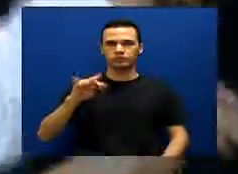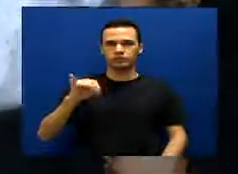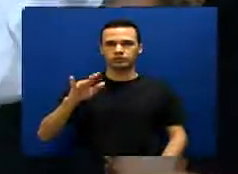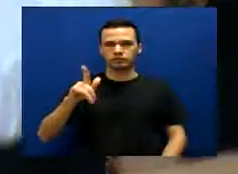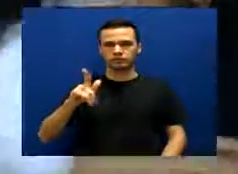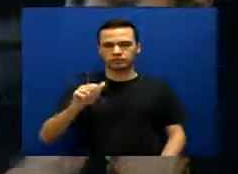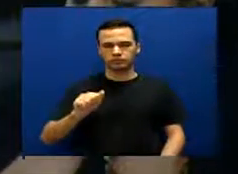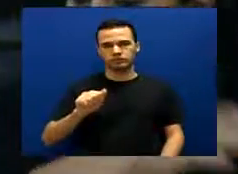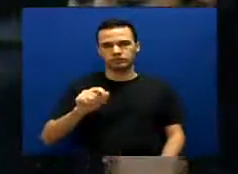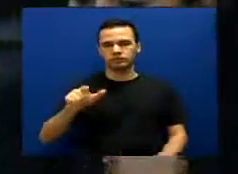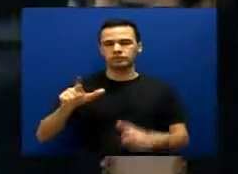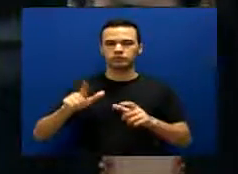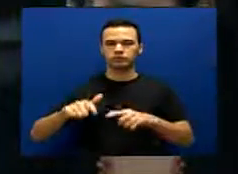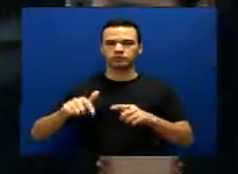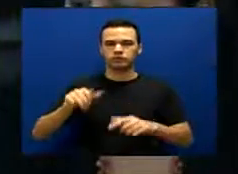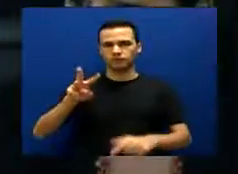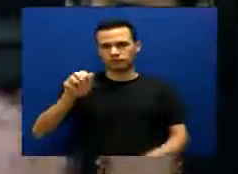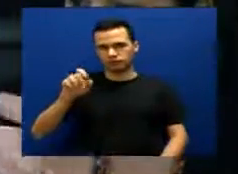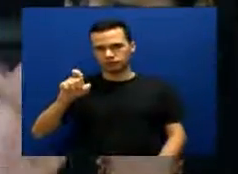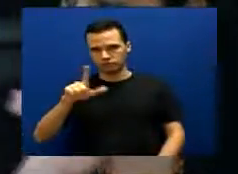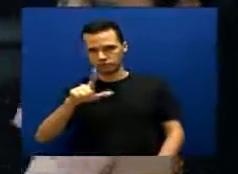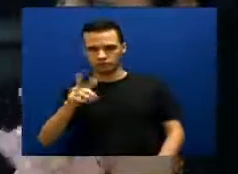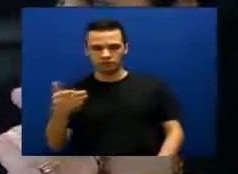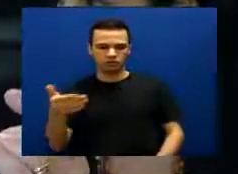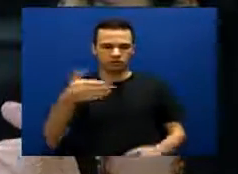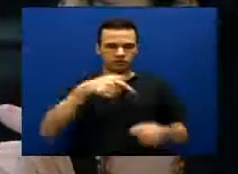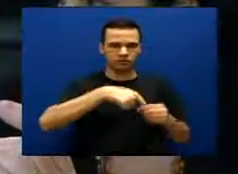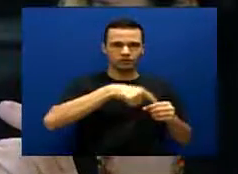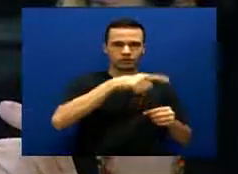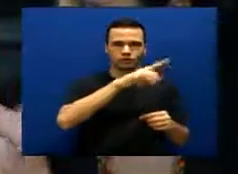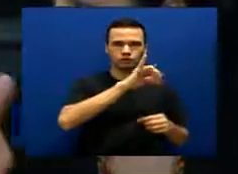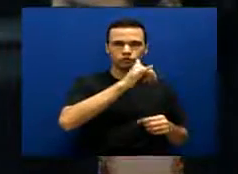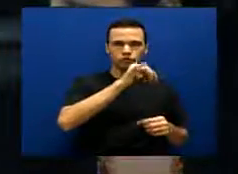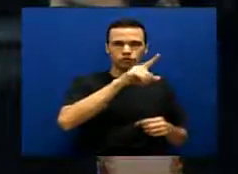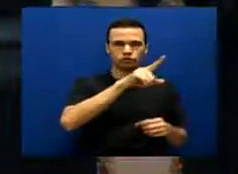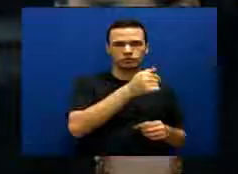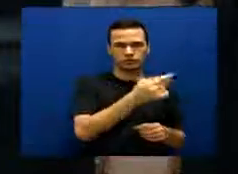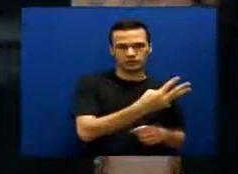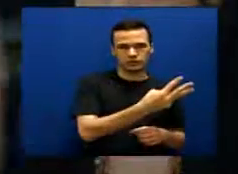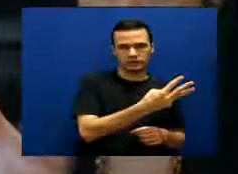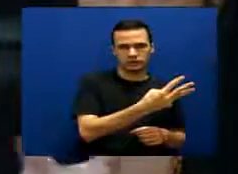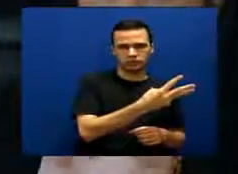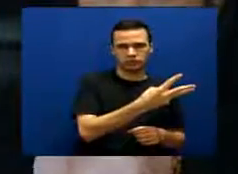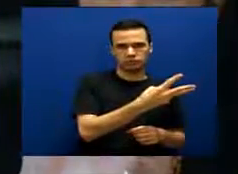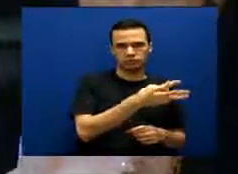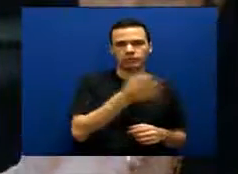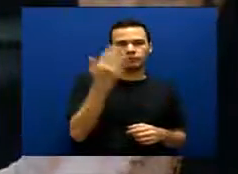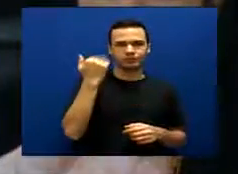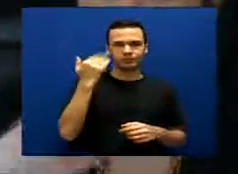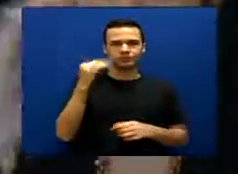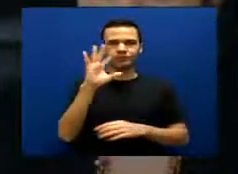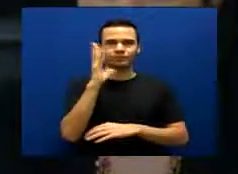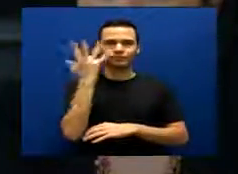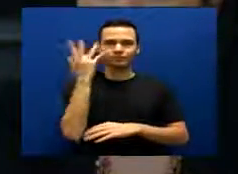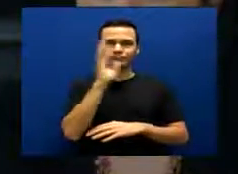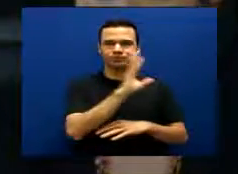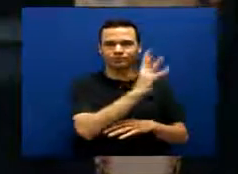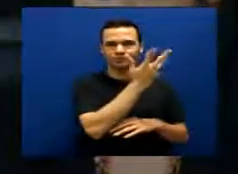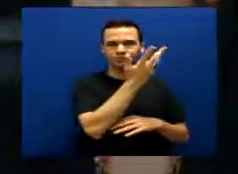Vanelville com o Júlio de Mesquita, antes da construção das casas, era uma paisagem de estampa. Os